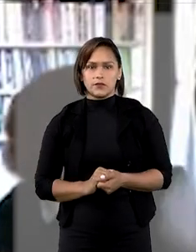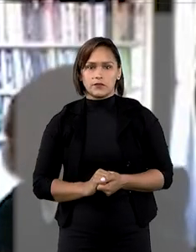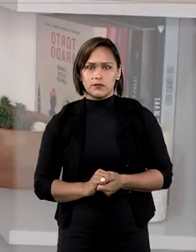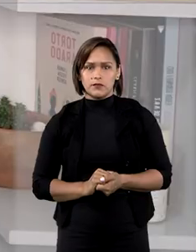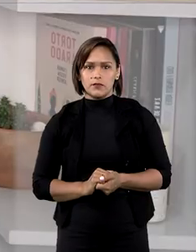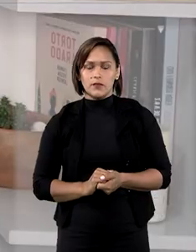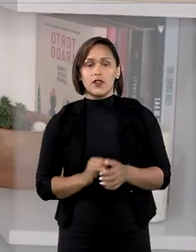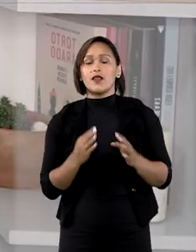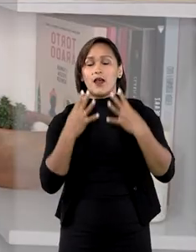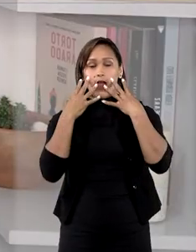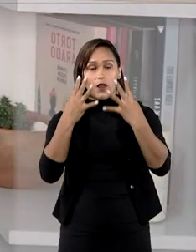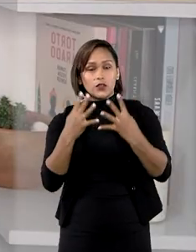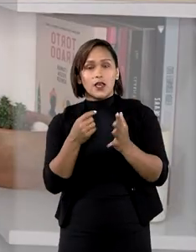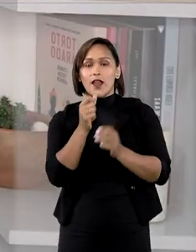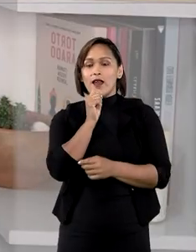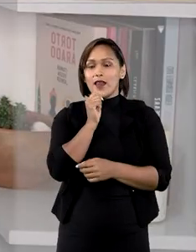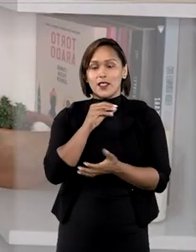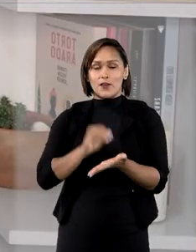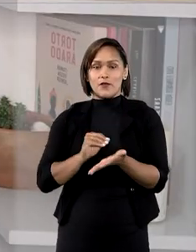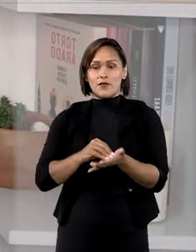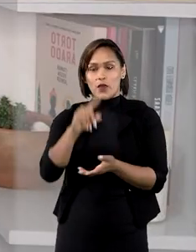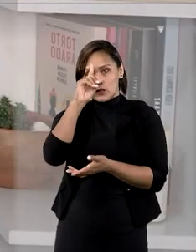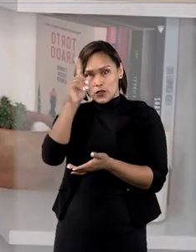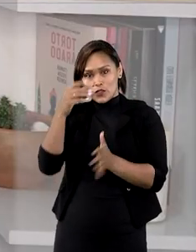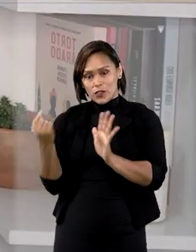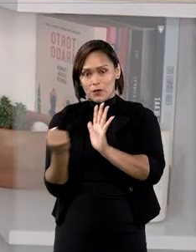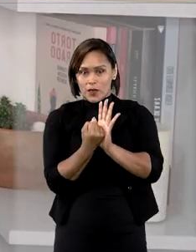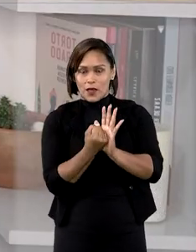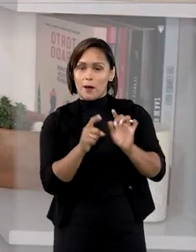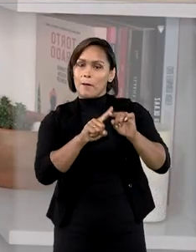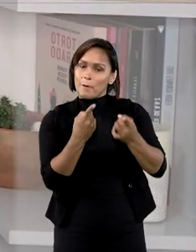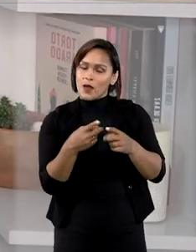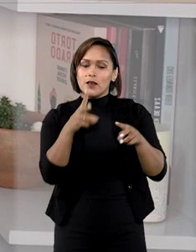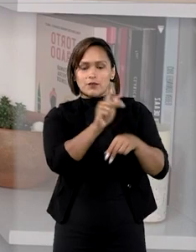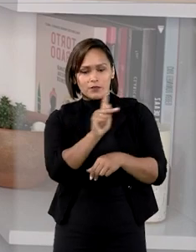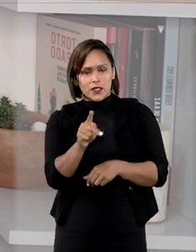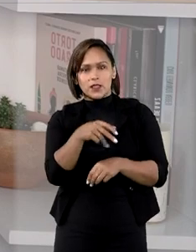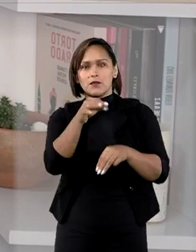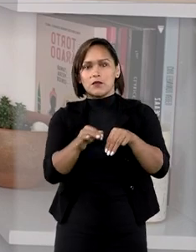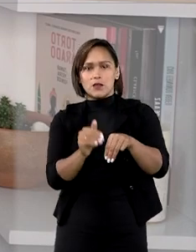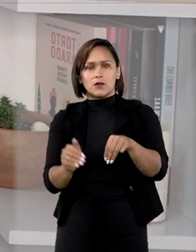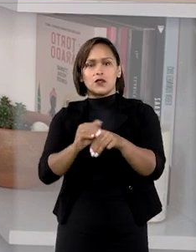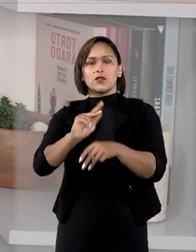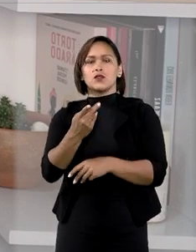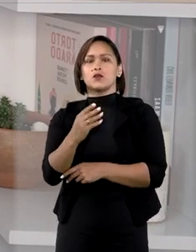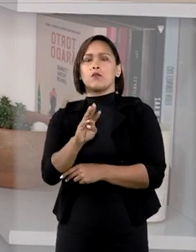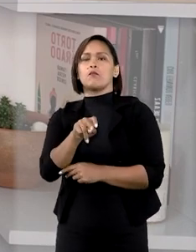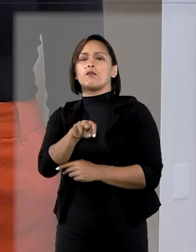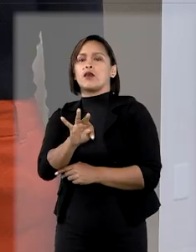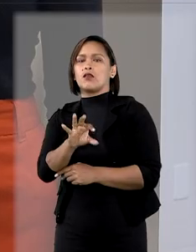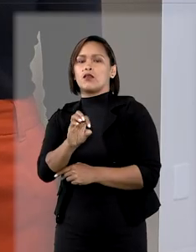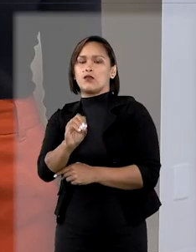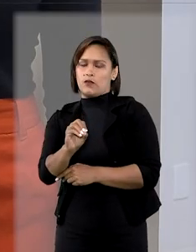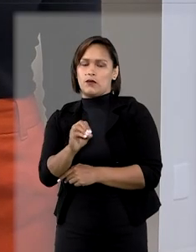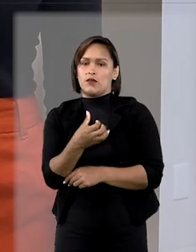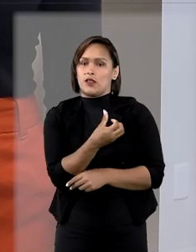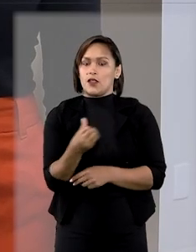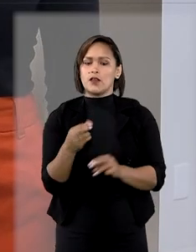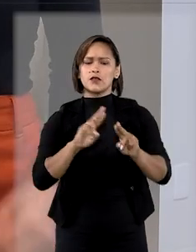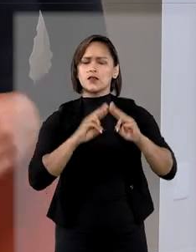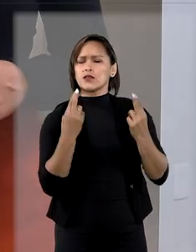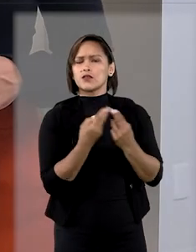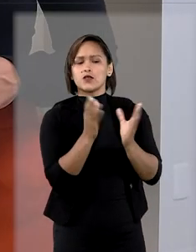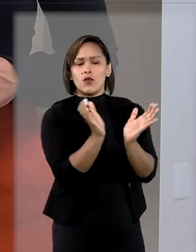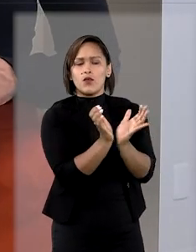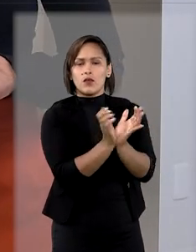sanadas. A audiência ainda não tem data marcada para ocorrer e será presidida pelo ministro Humberto Martins. Na sexta